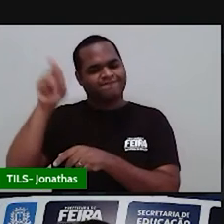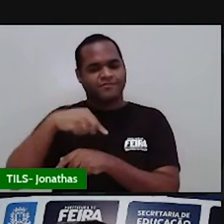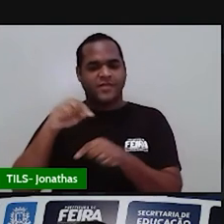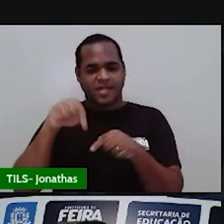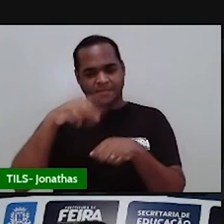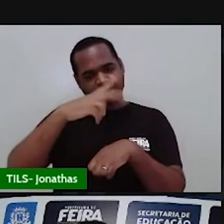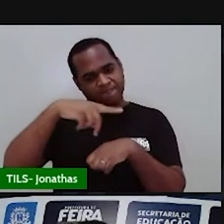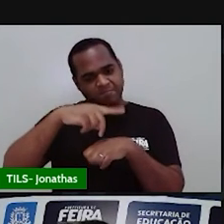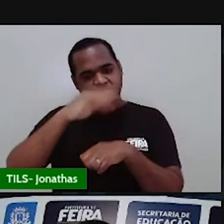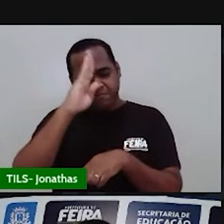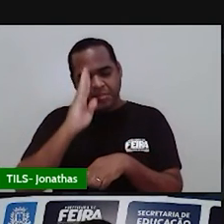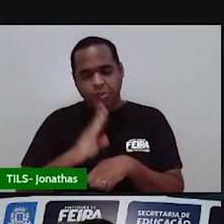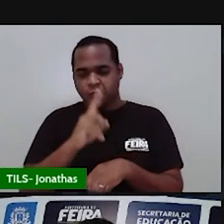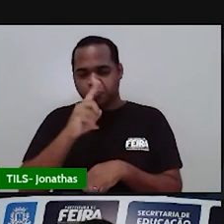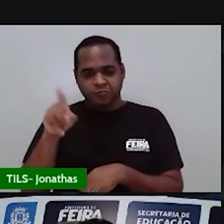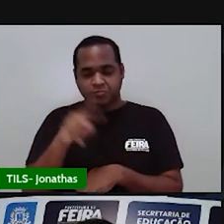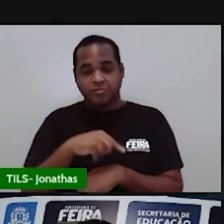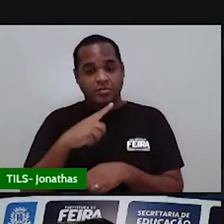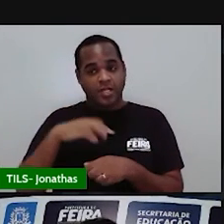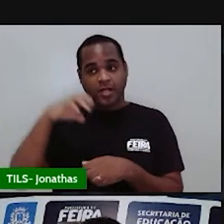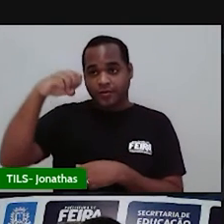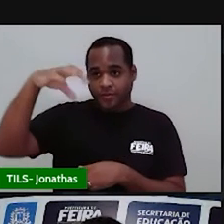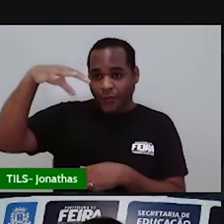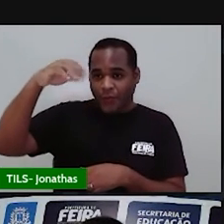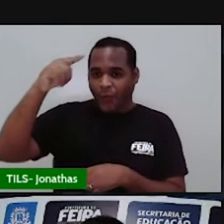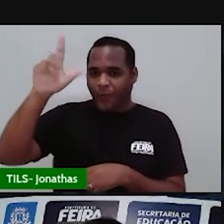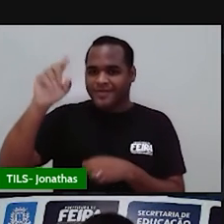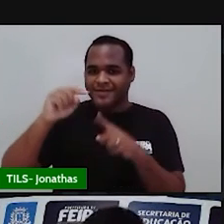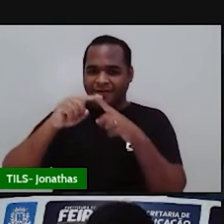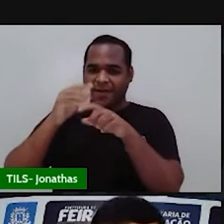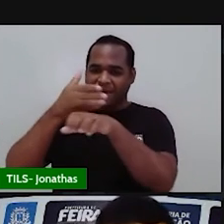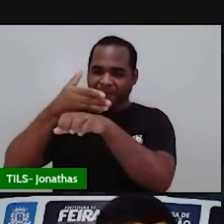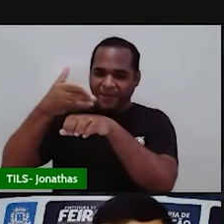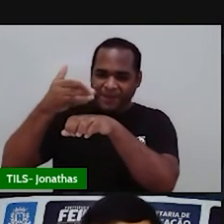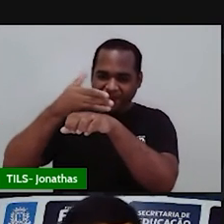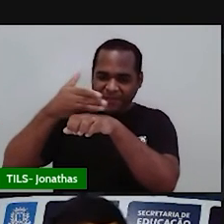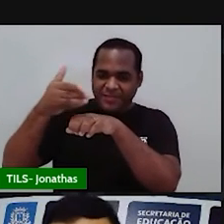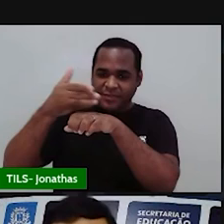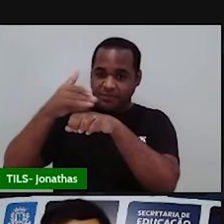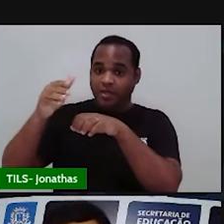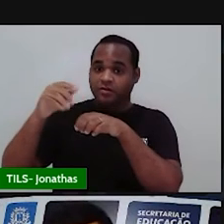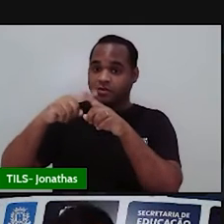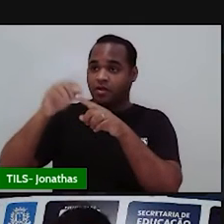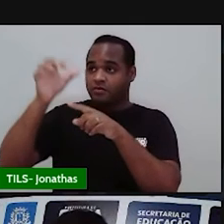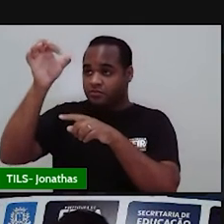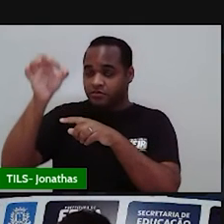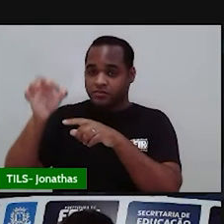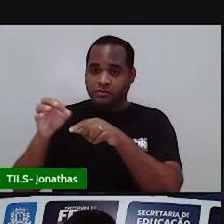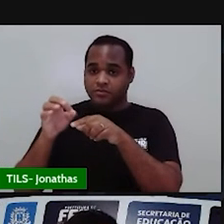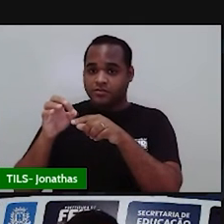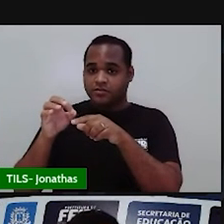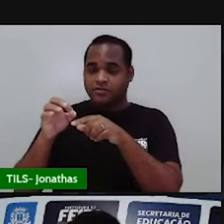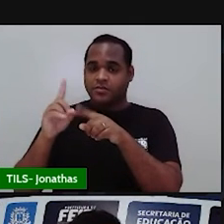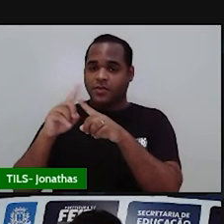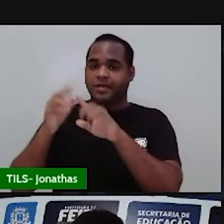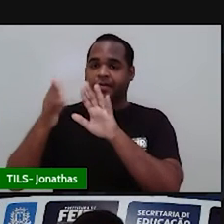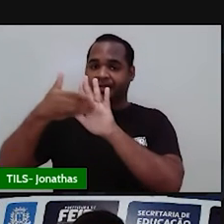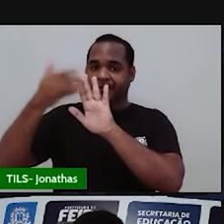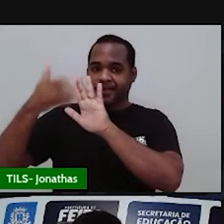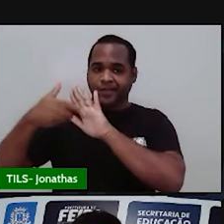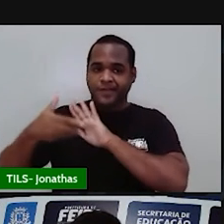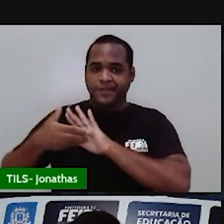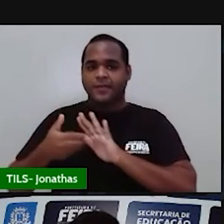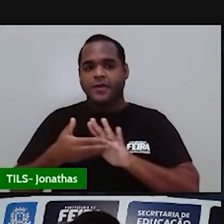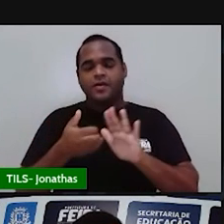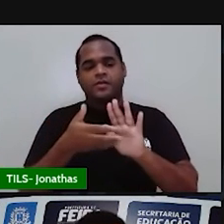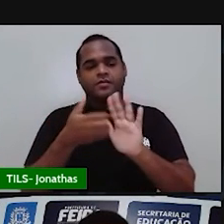país, tá? Tem a fluorescente, que é aquelas branquinhas, né? Mas essas foram tiradas,